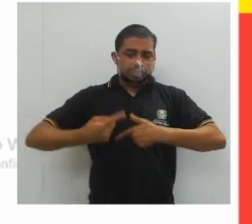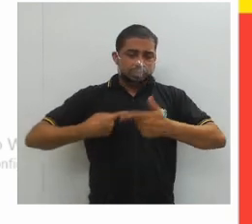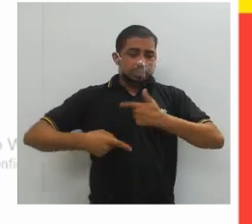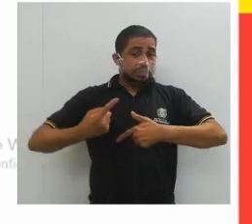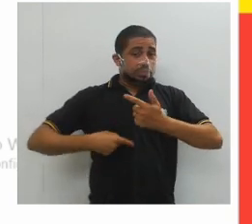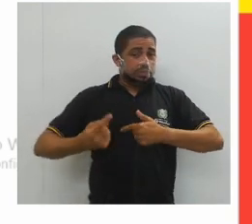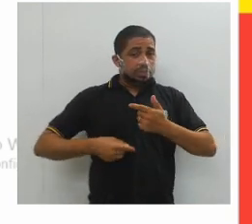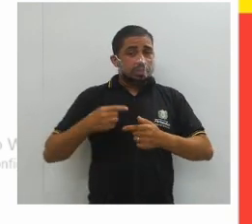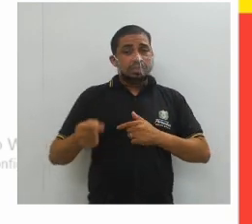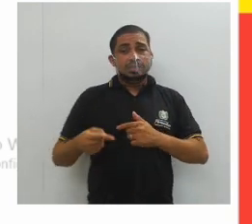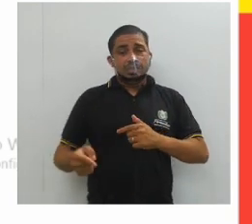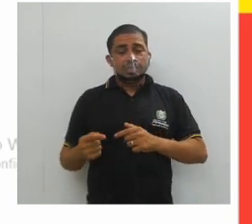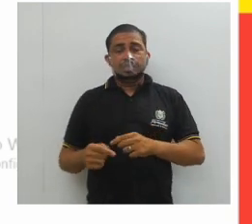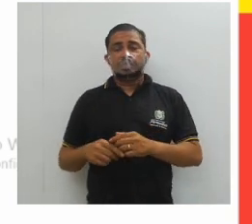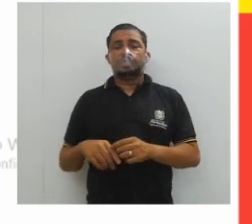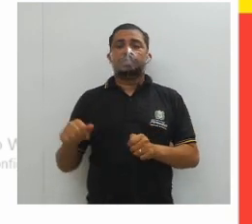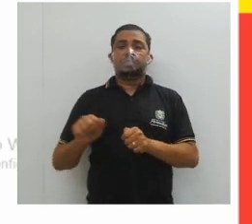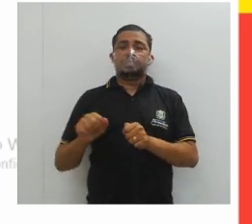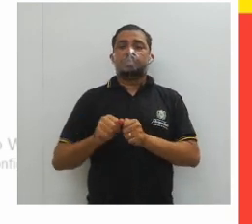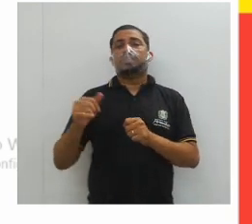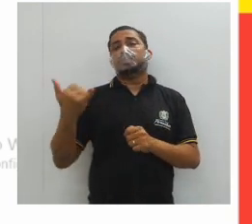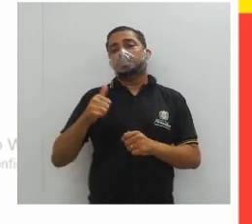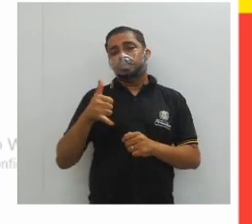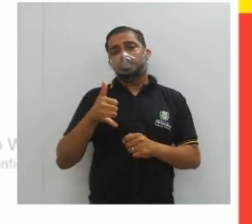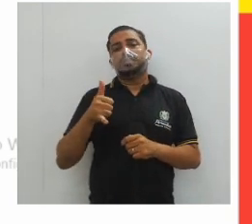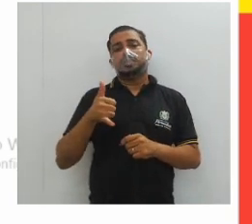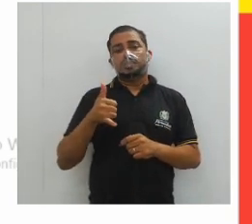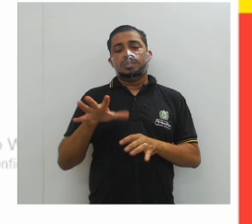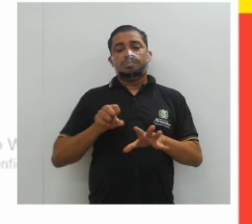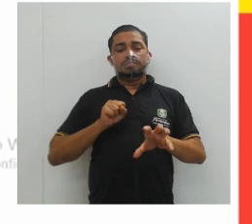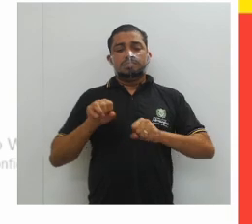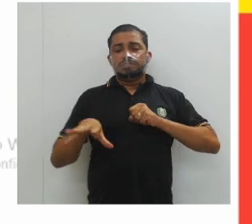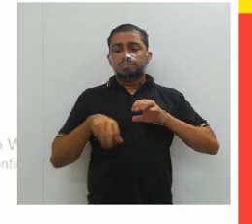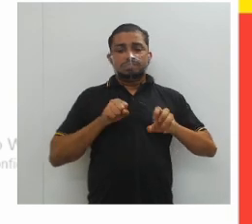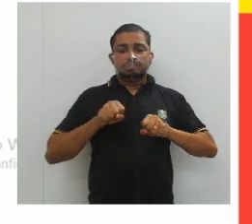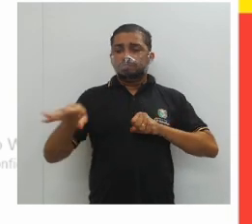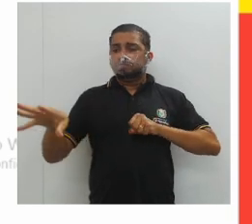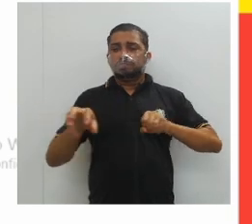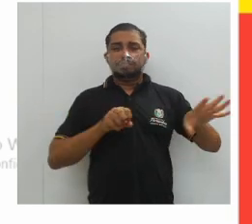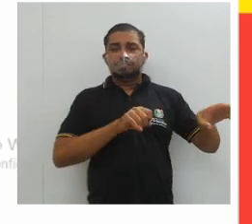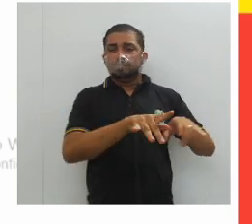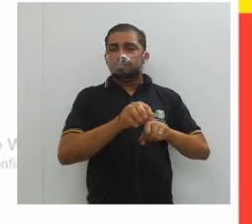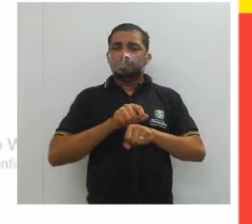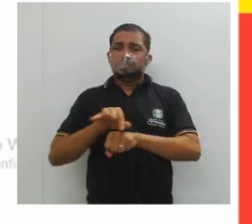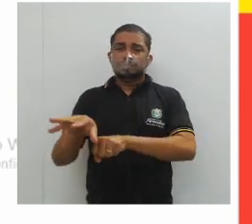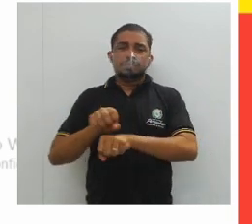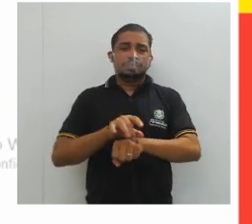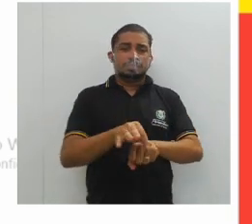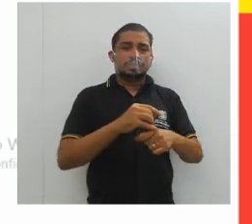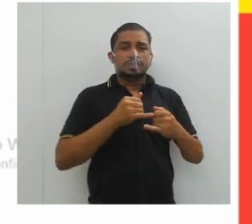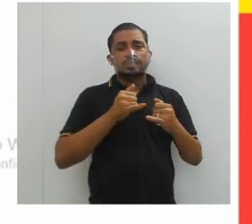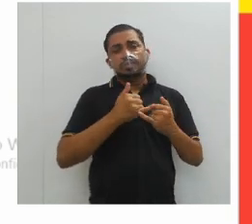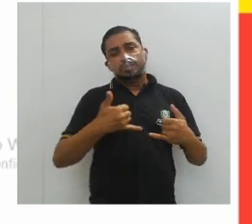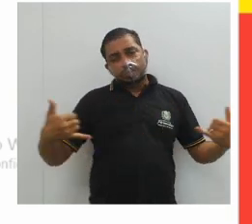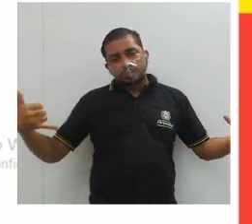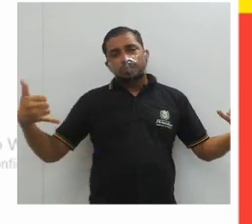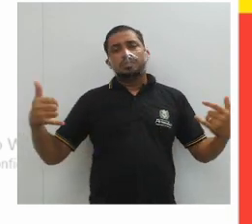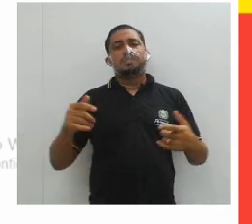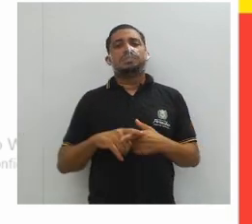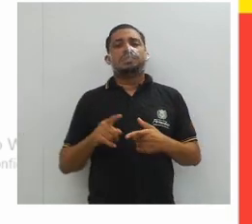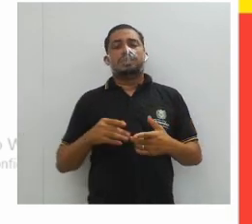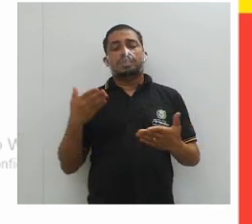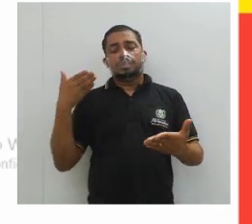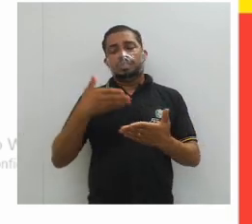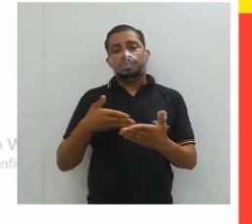essas turbinas geram campo elétrico que são captados e mandados até a nossa casa por uma série de fios e estações